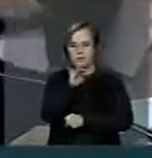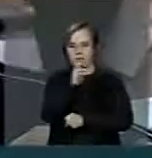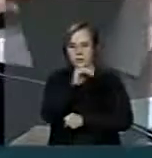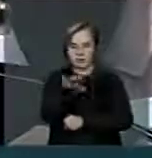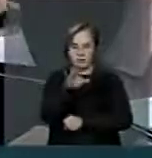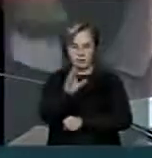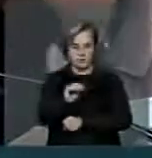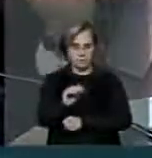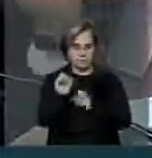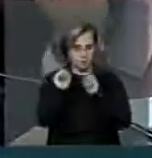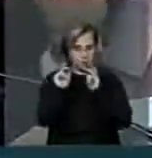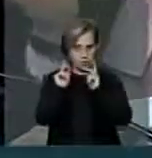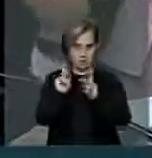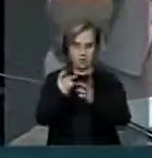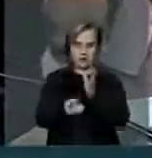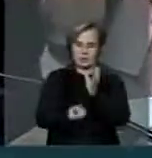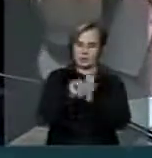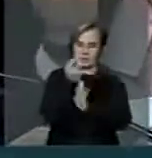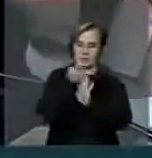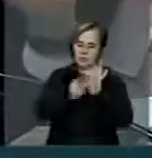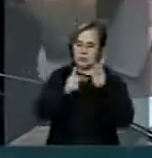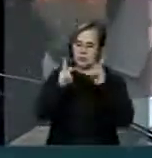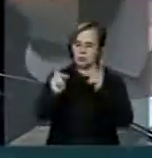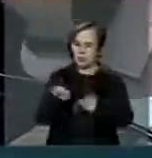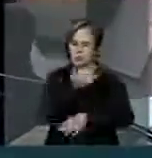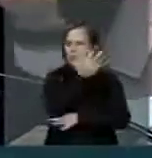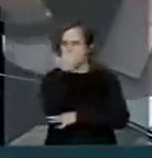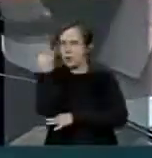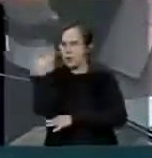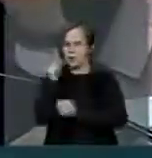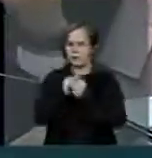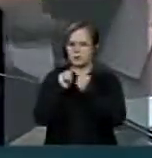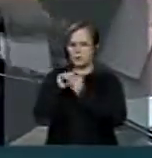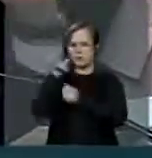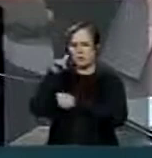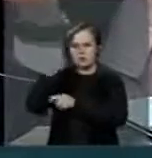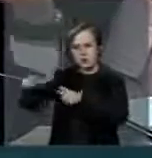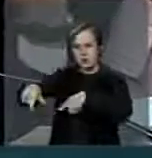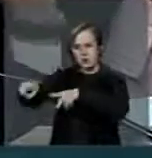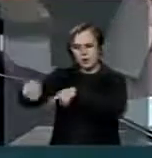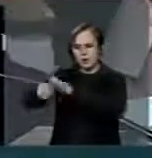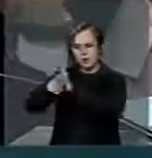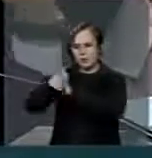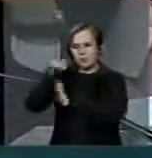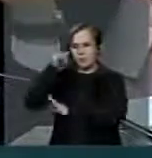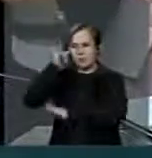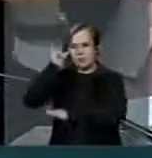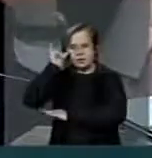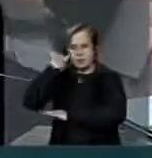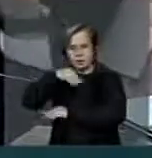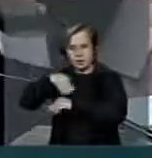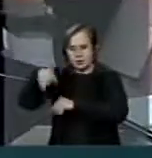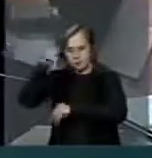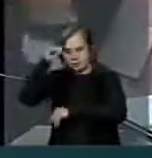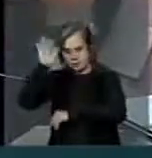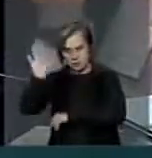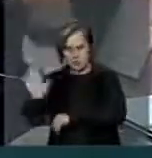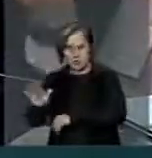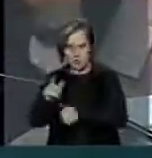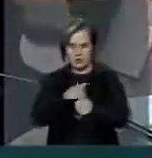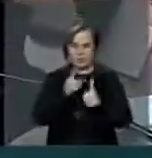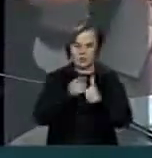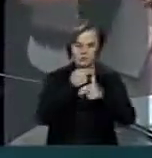bem. Implantar programas de regularização ambiental de propriedades rurais. O parágrafo 1º diz o quê? O parágrafo 1º diz,